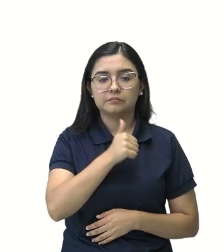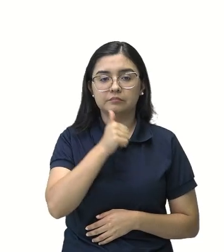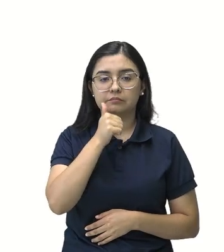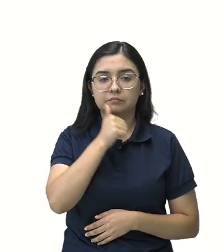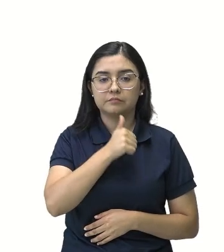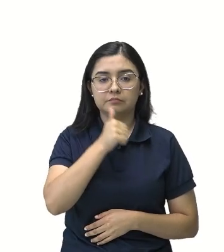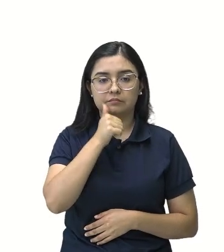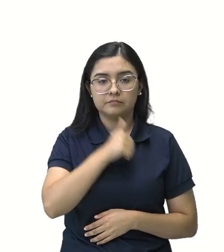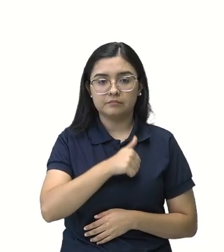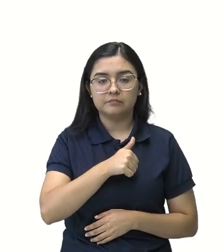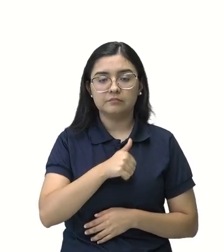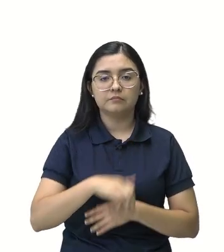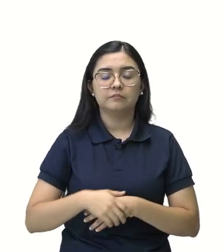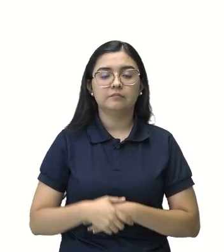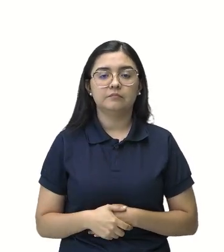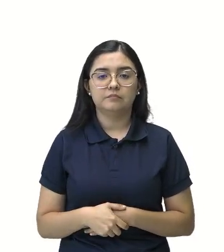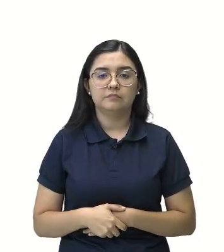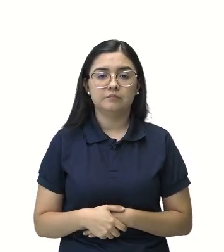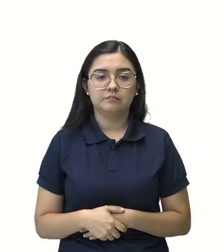meninas.